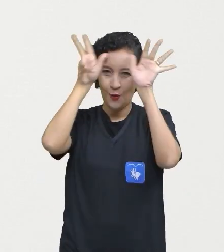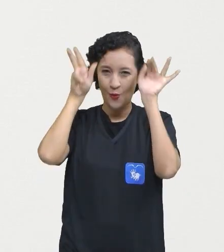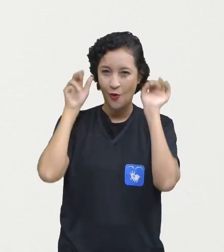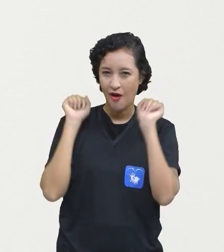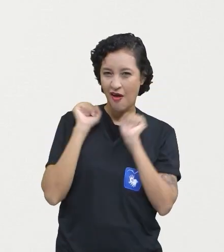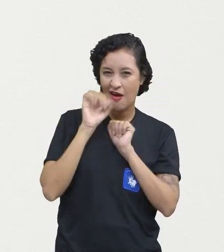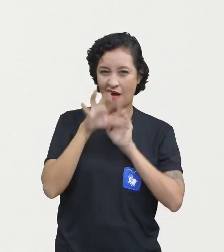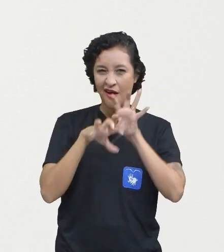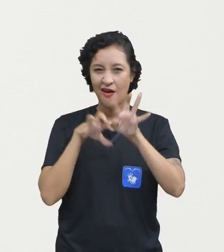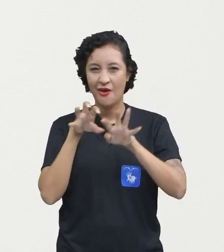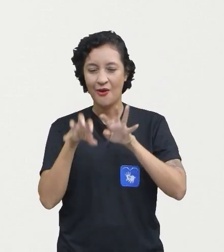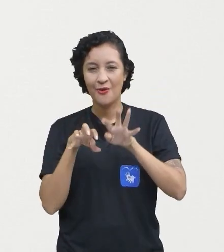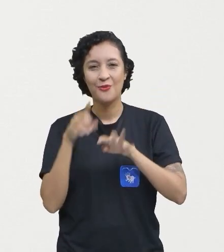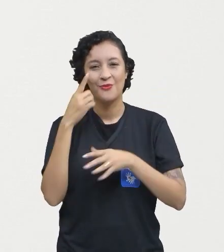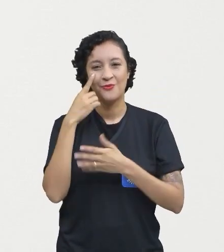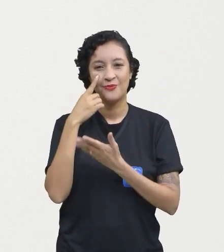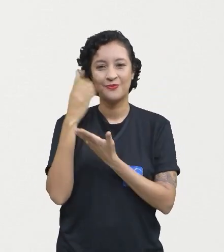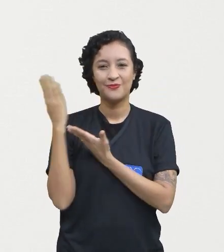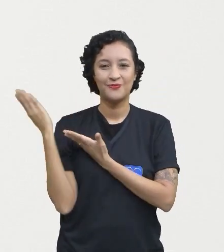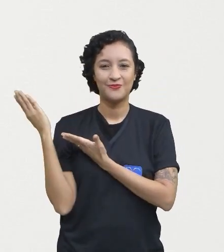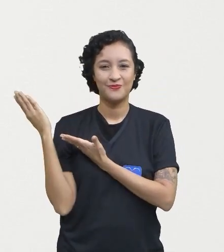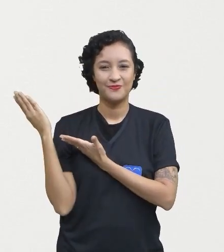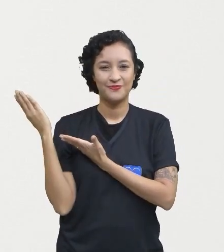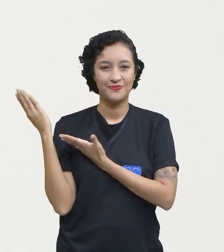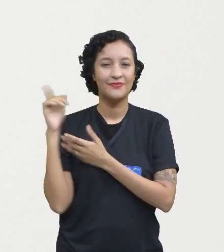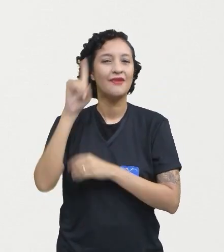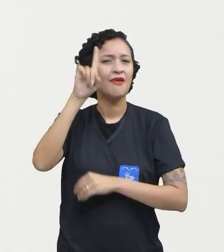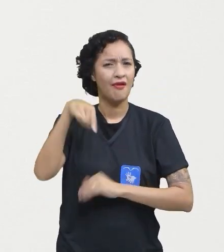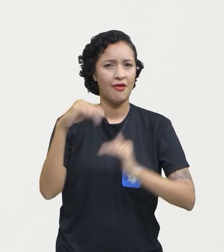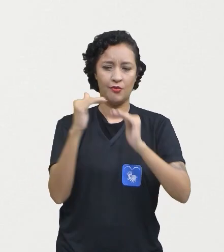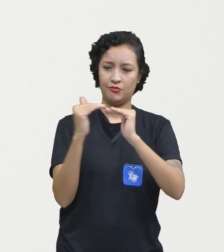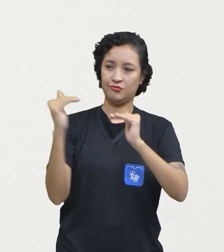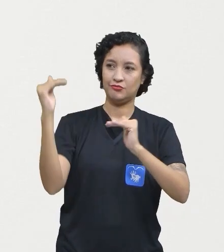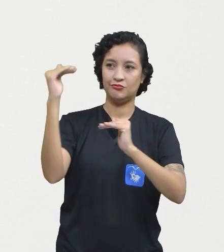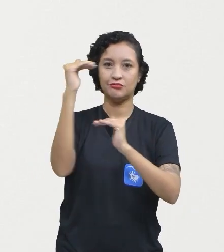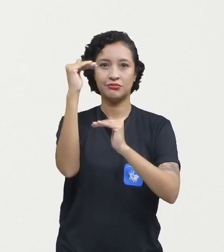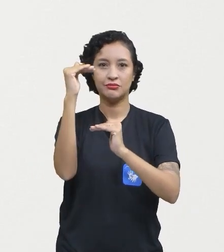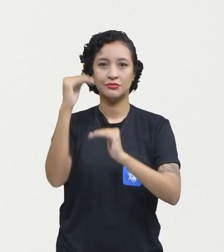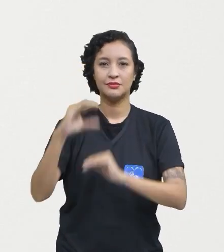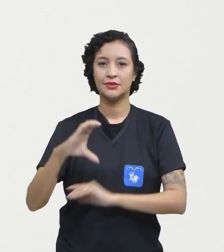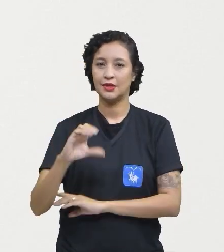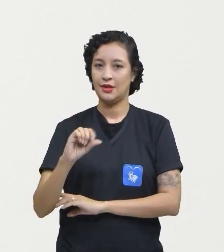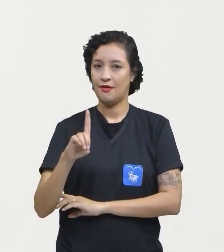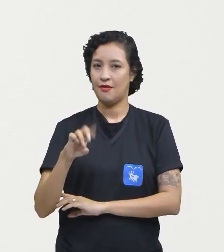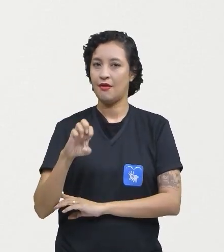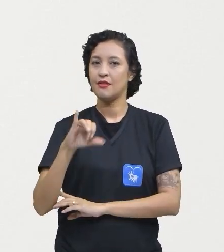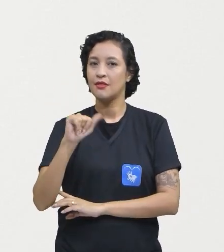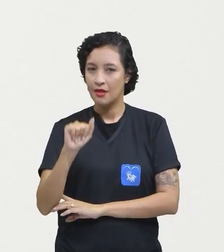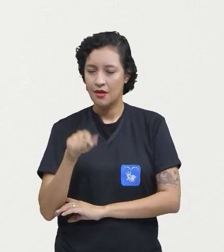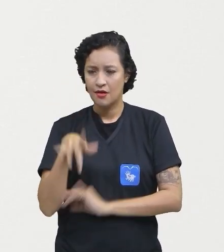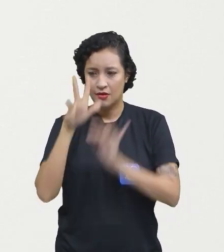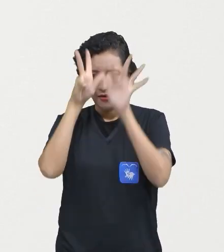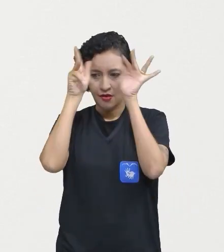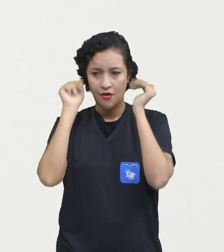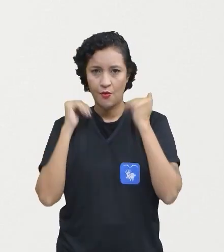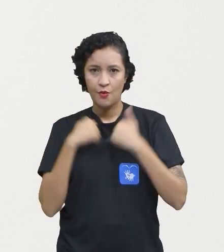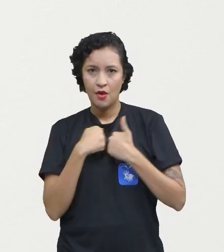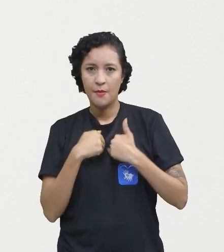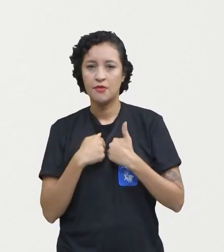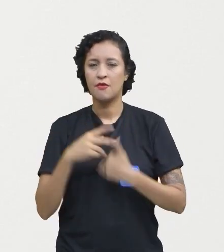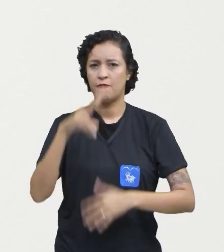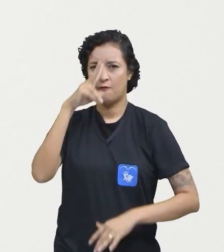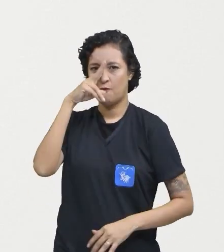leão. Ele está no topo da cadeia alimentar, porque ele também é um animal muito forte, né? Ele é um